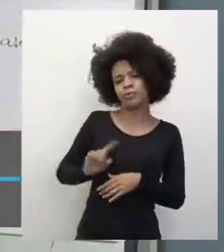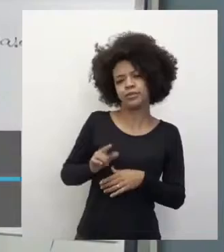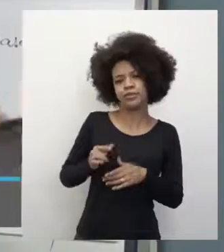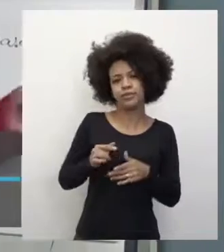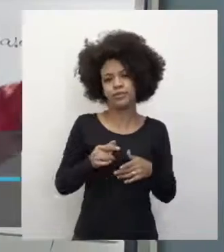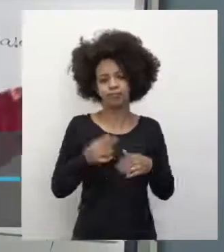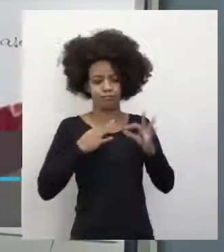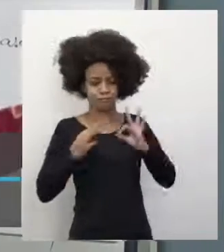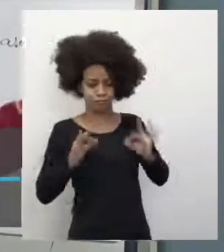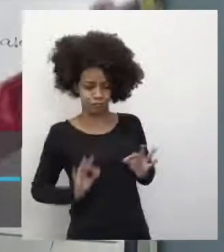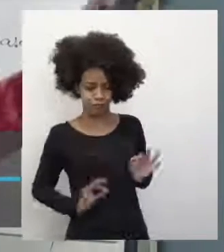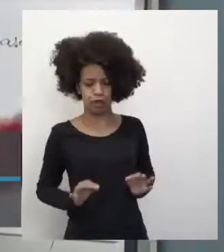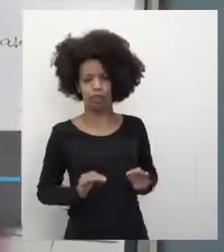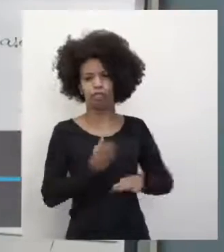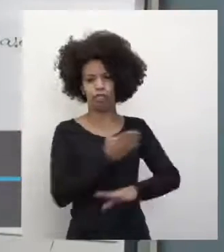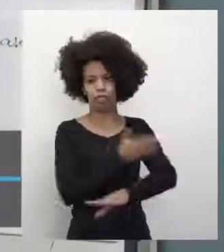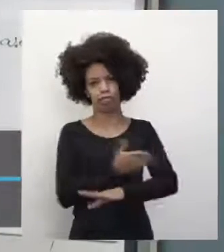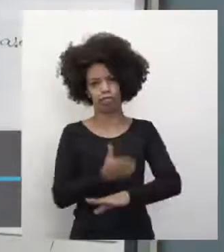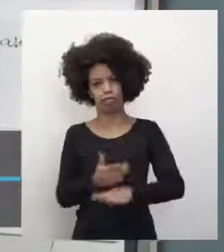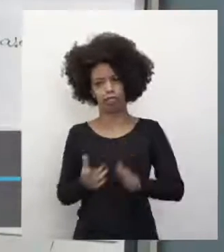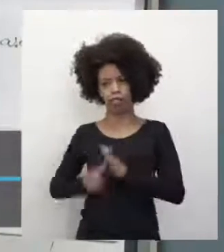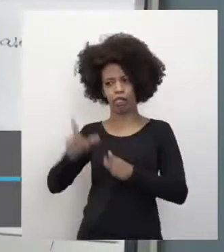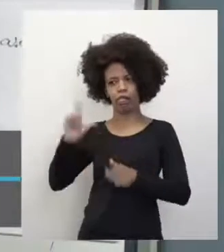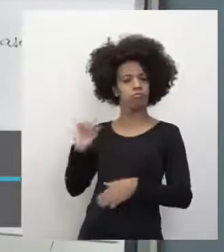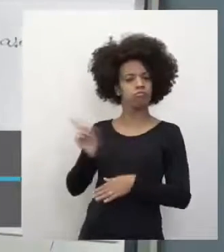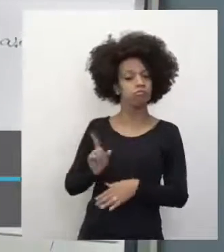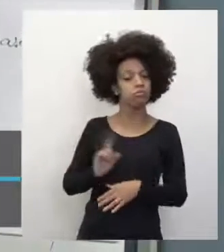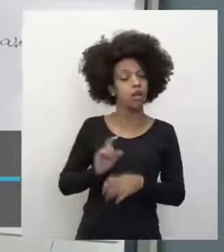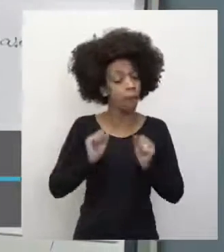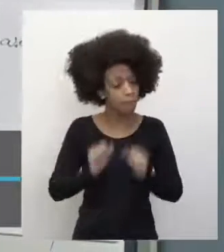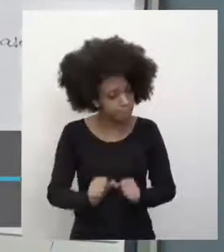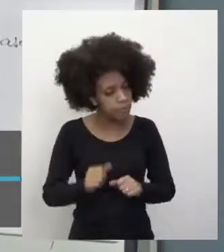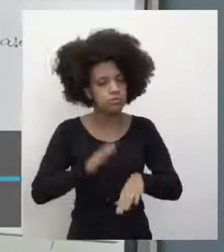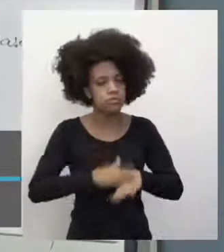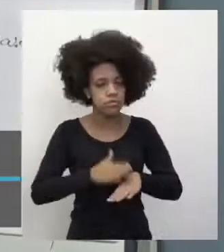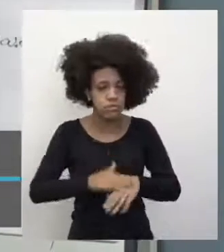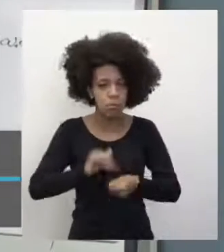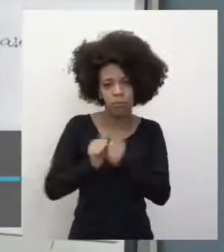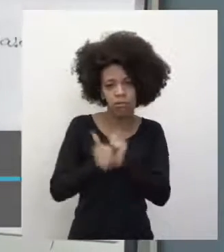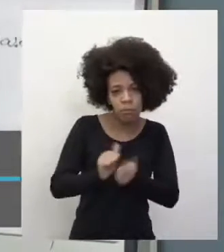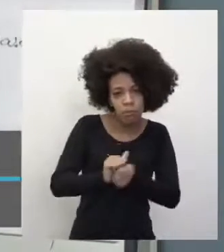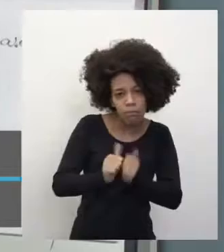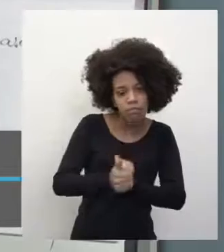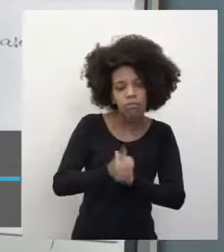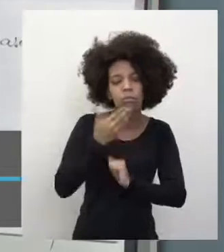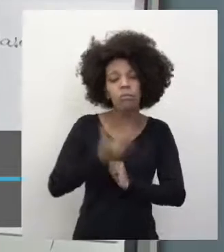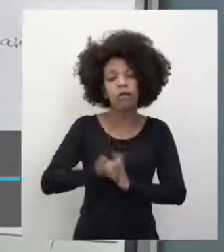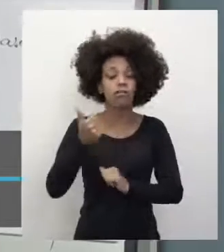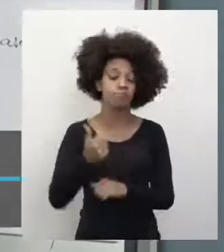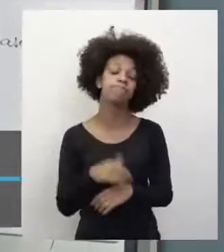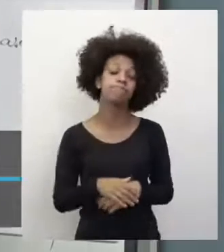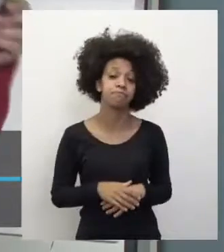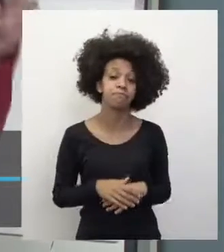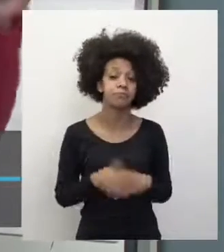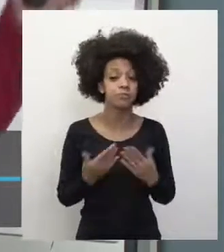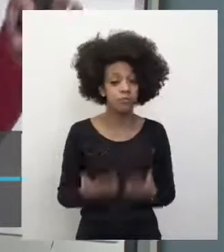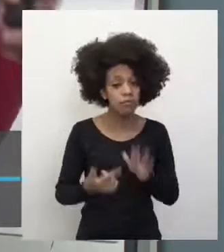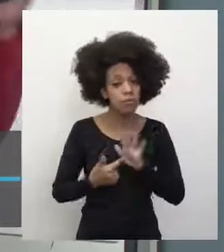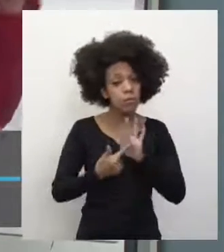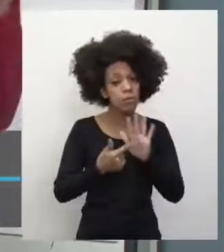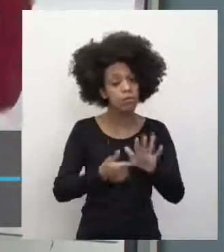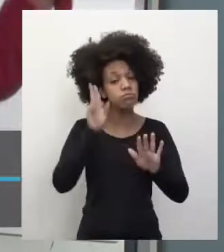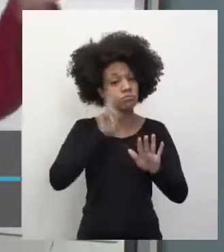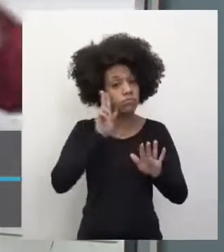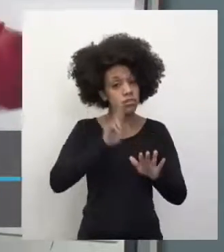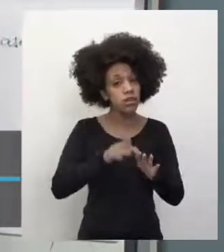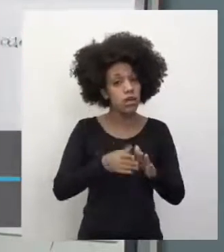aí da época elizabetana. Eu posso fazer, né, utilizando figurinos e cenários dos dias atuais. Né? E trazer essa história